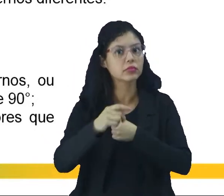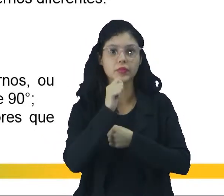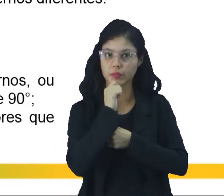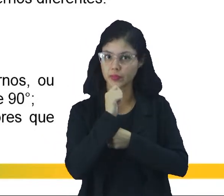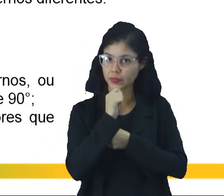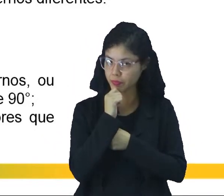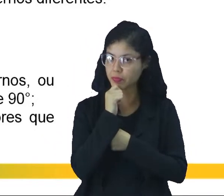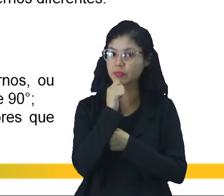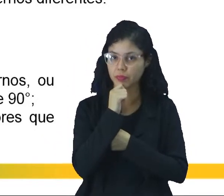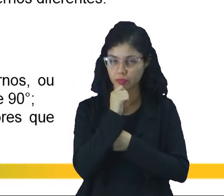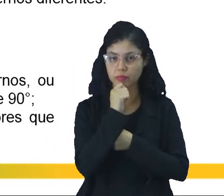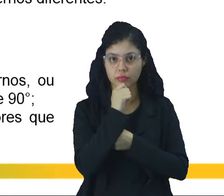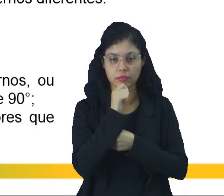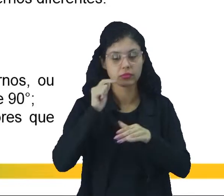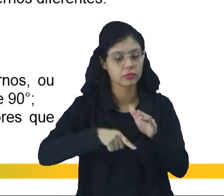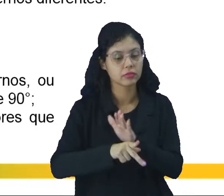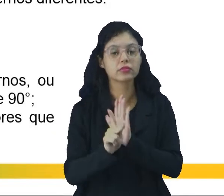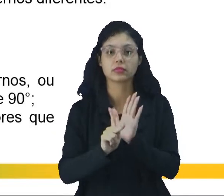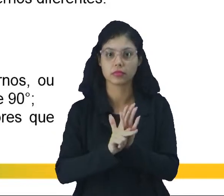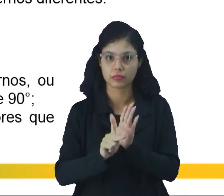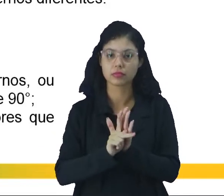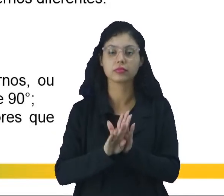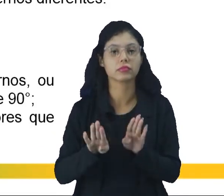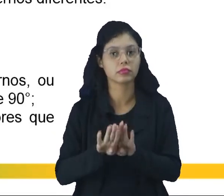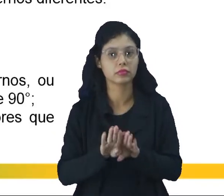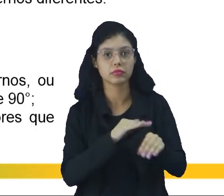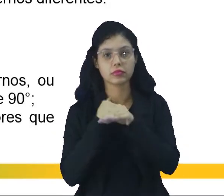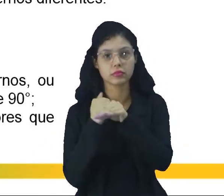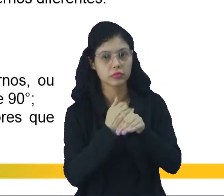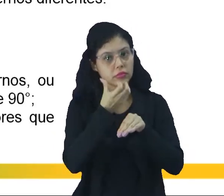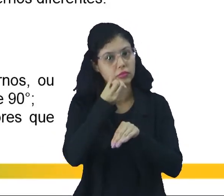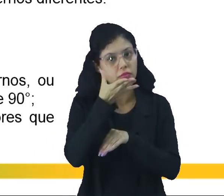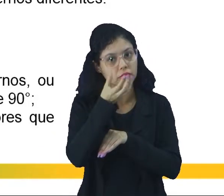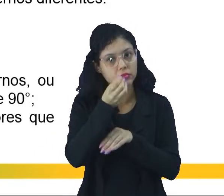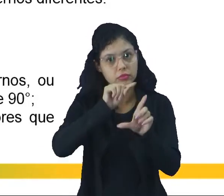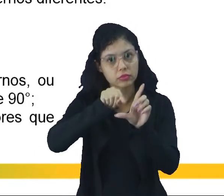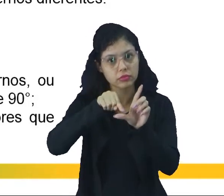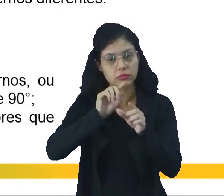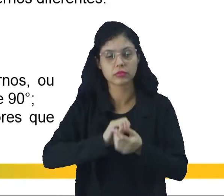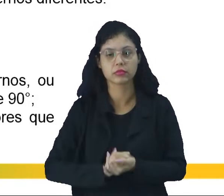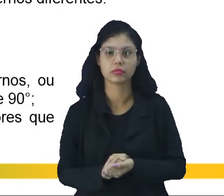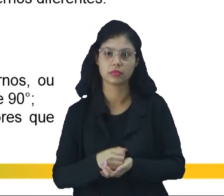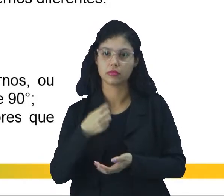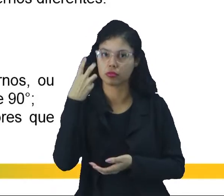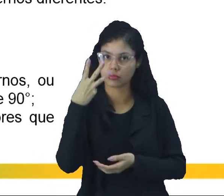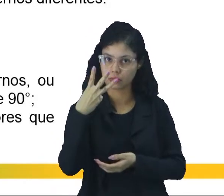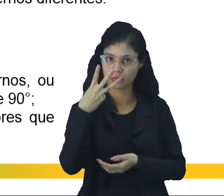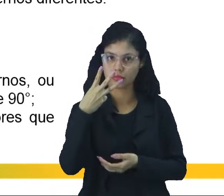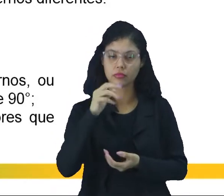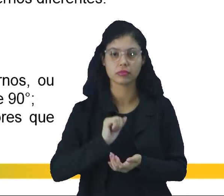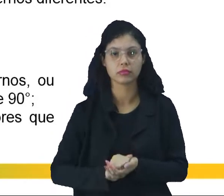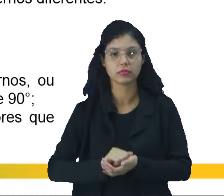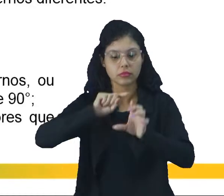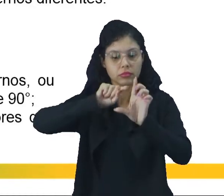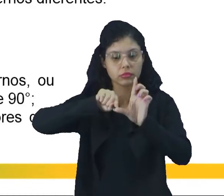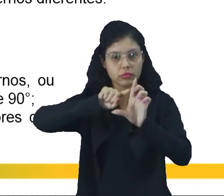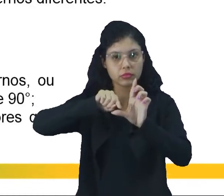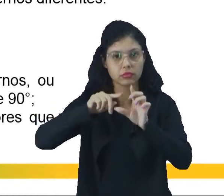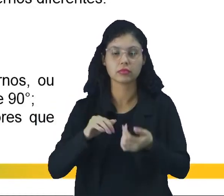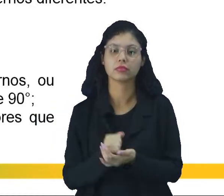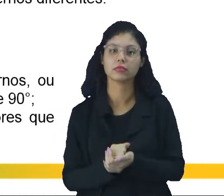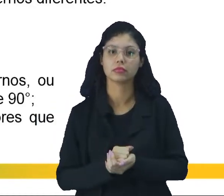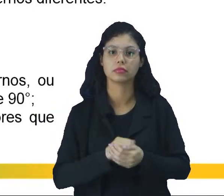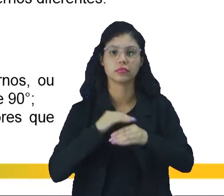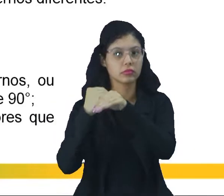Consequentemente, os ângulos internos também serão iguais e vai dar 60 graus. Quer dizer, são 3 ângulos com medida igual